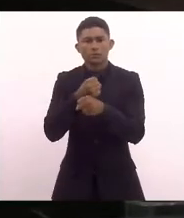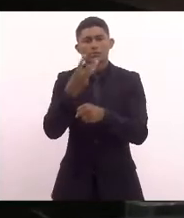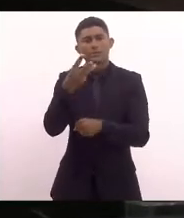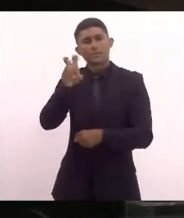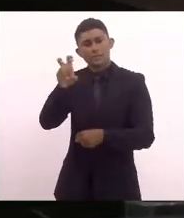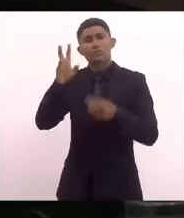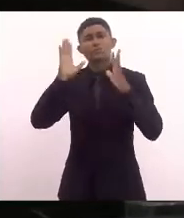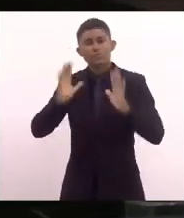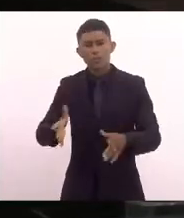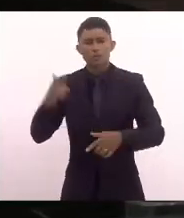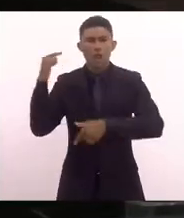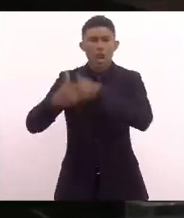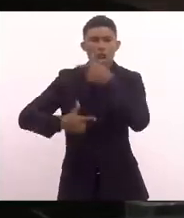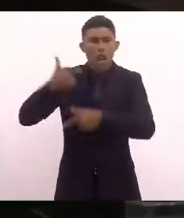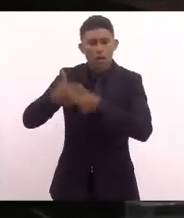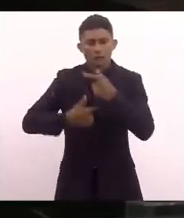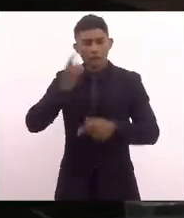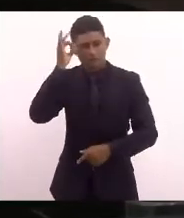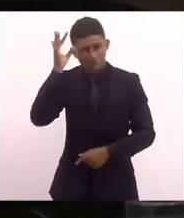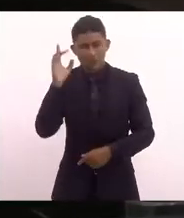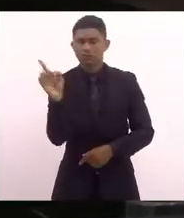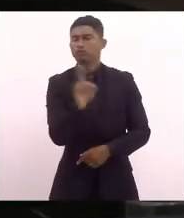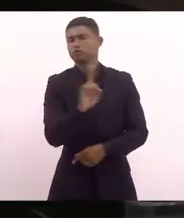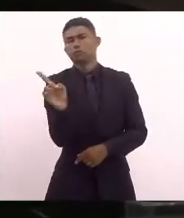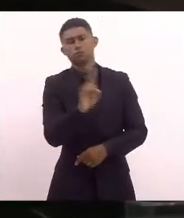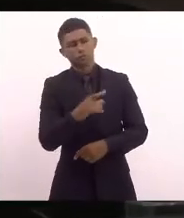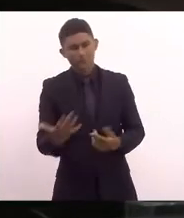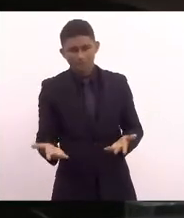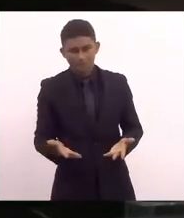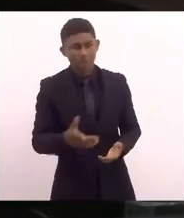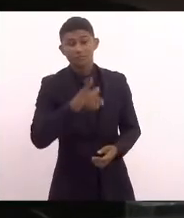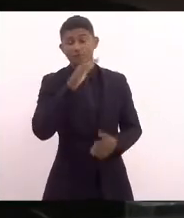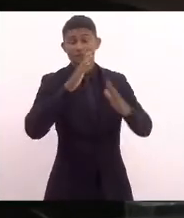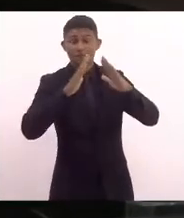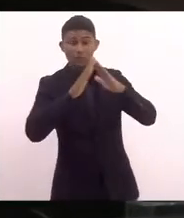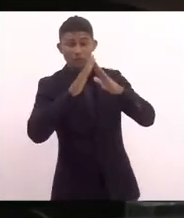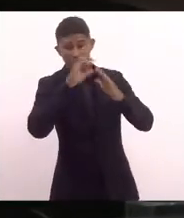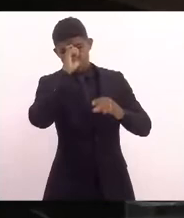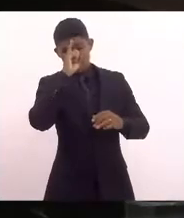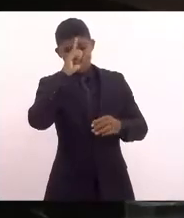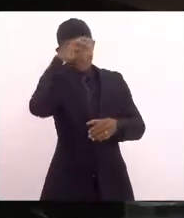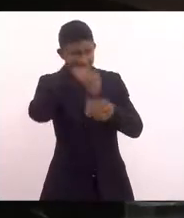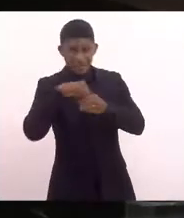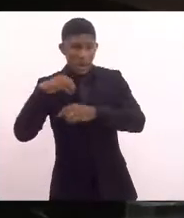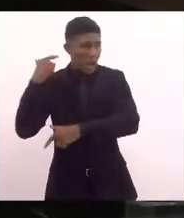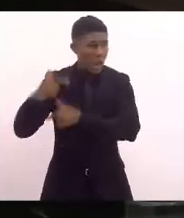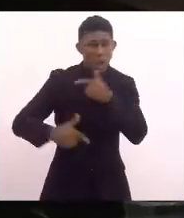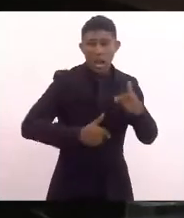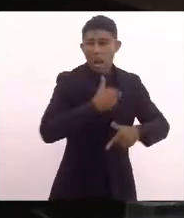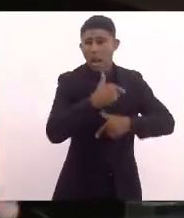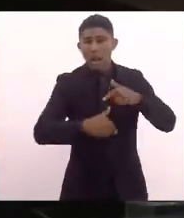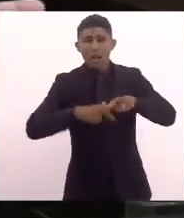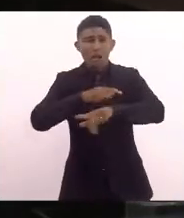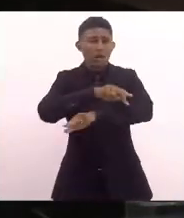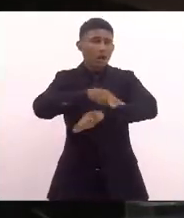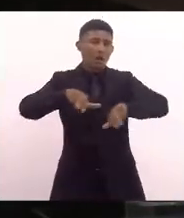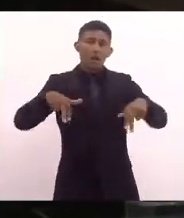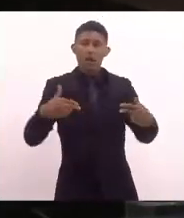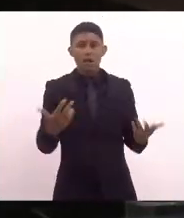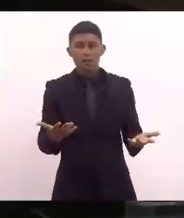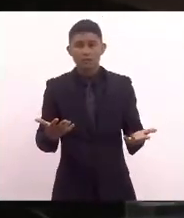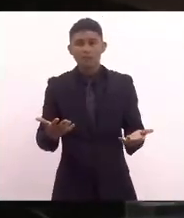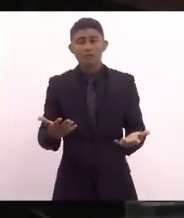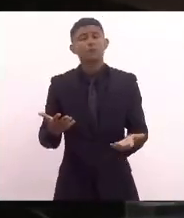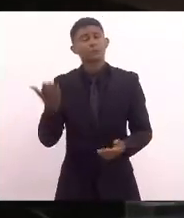serviço não é fácil. Viver dentro de uma unidade com várias demandas que hoje não está muito diferente